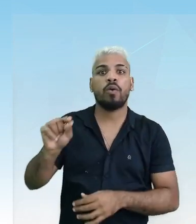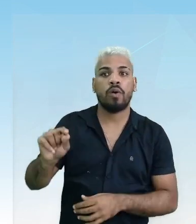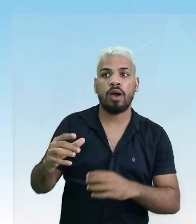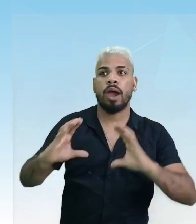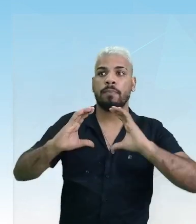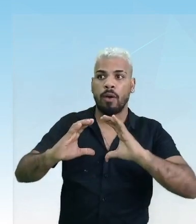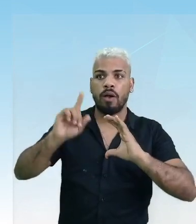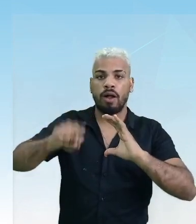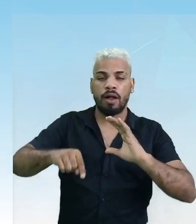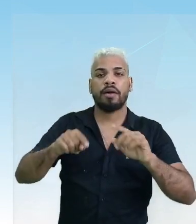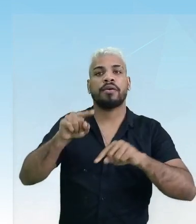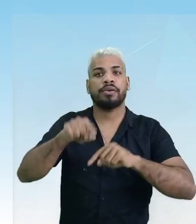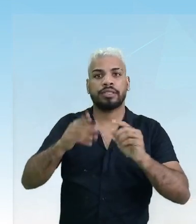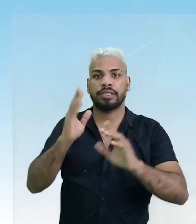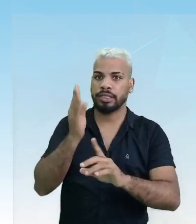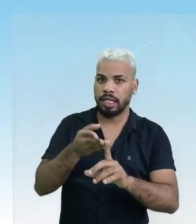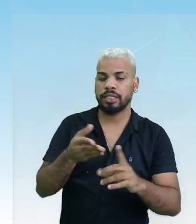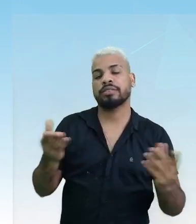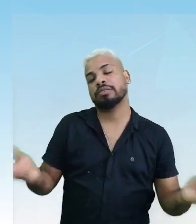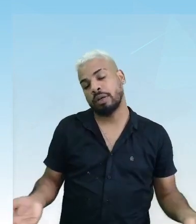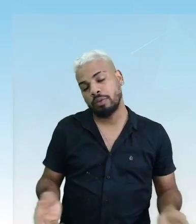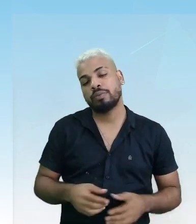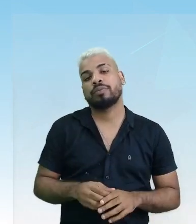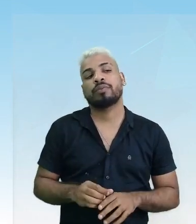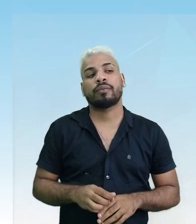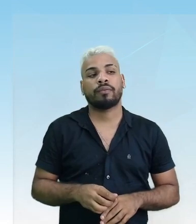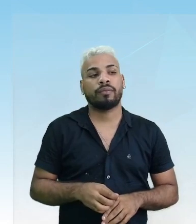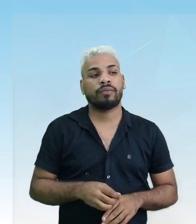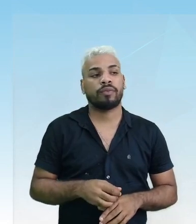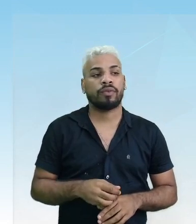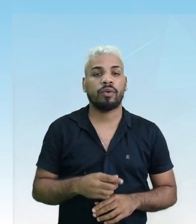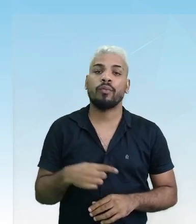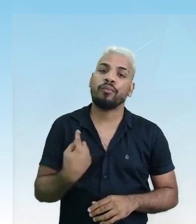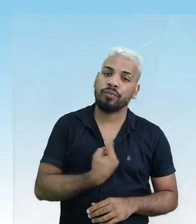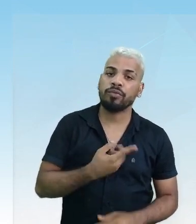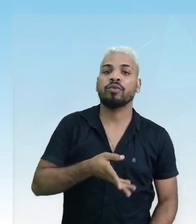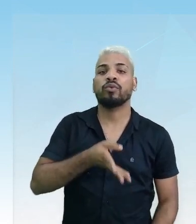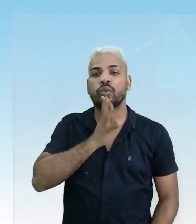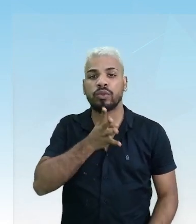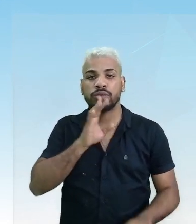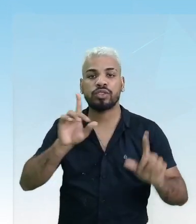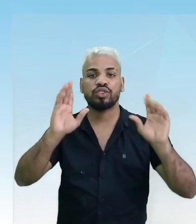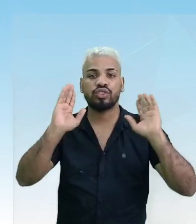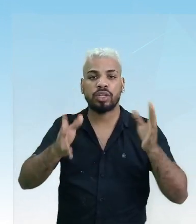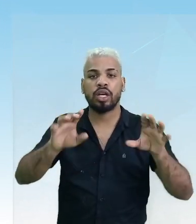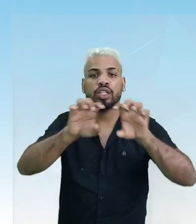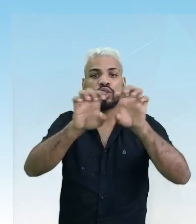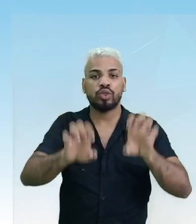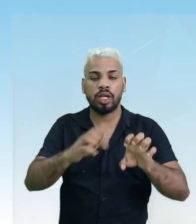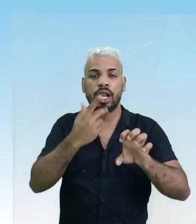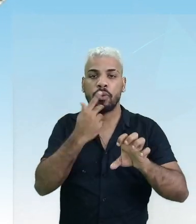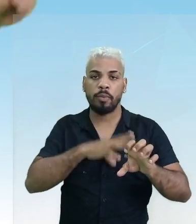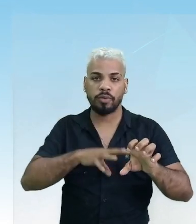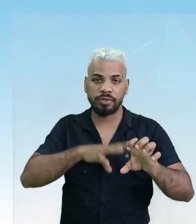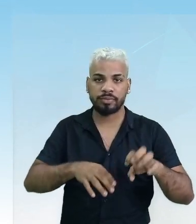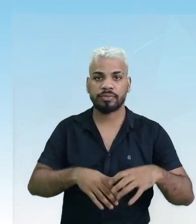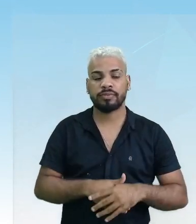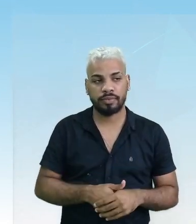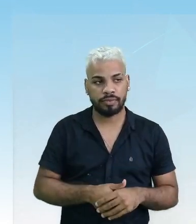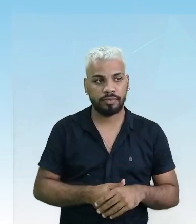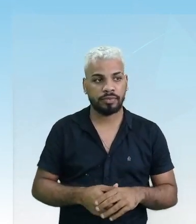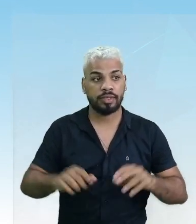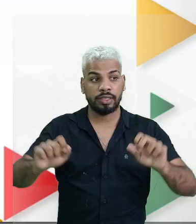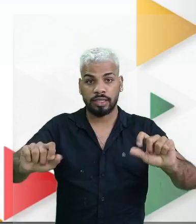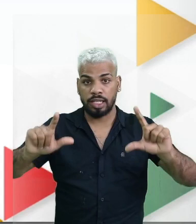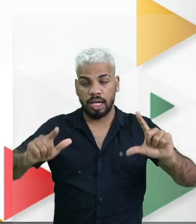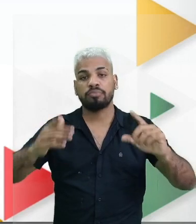bola é o objeto direto. Então isso aqui é o que nós conhecemos, a estrutura da língua portuguesa. Na